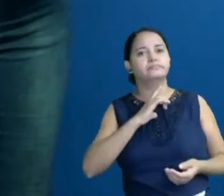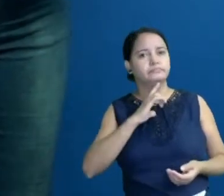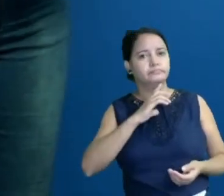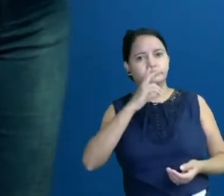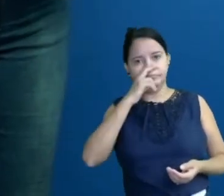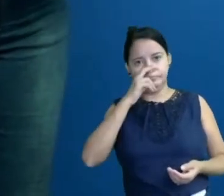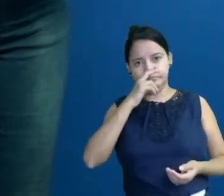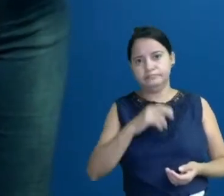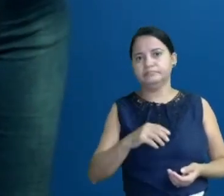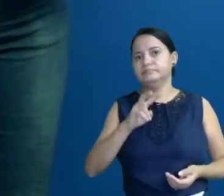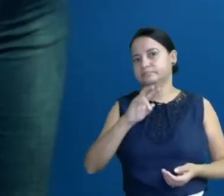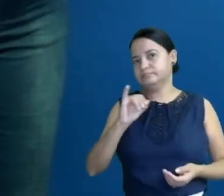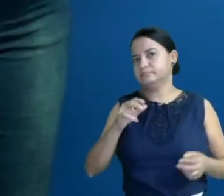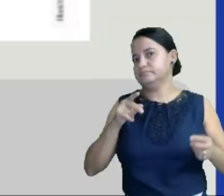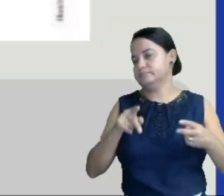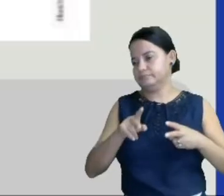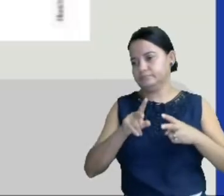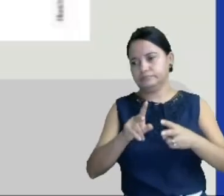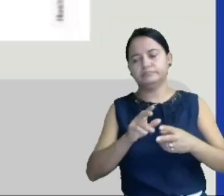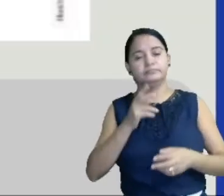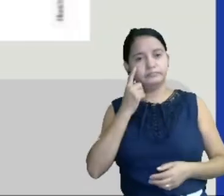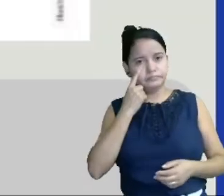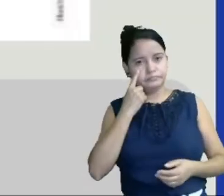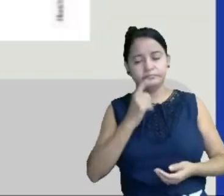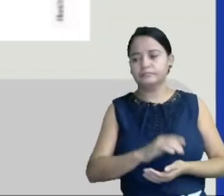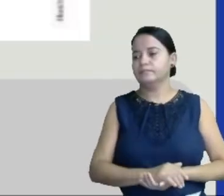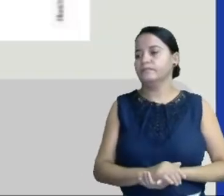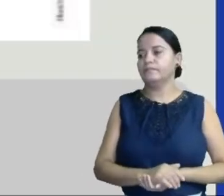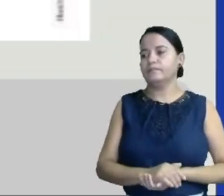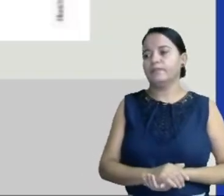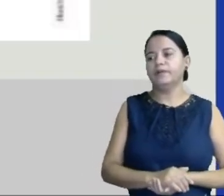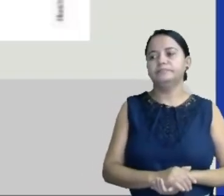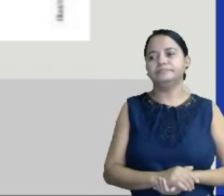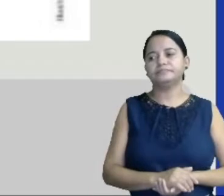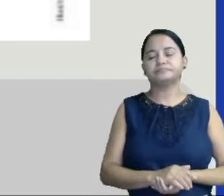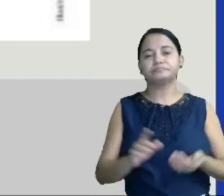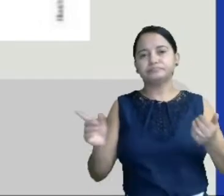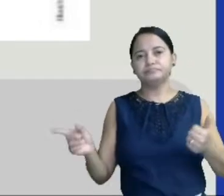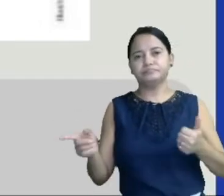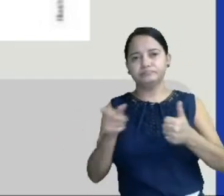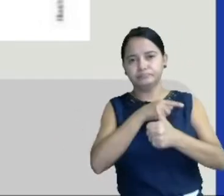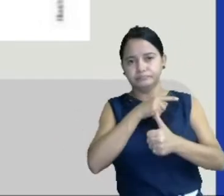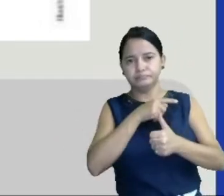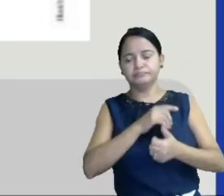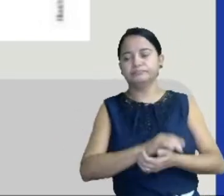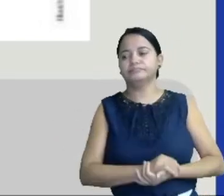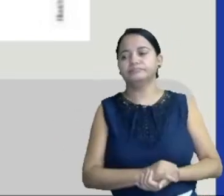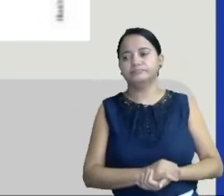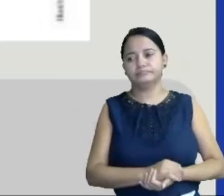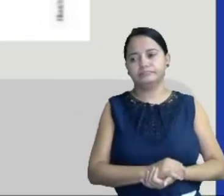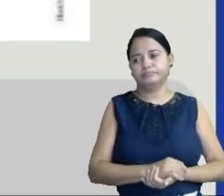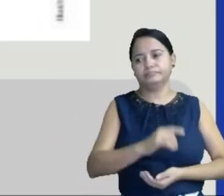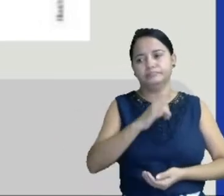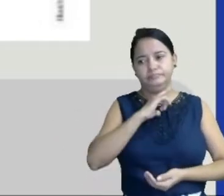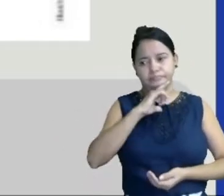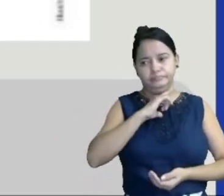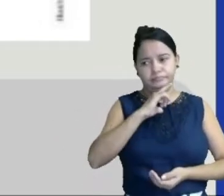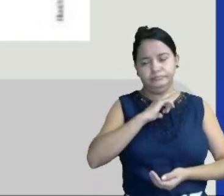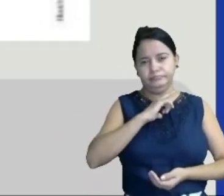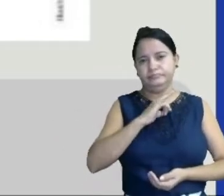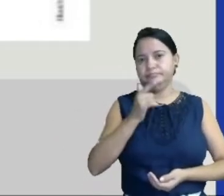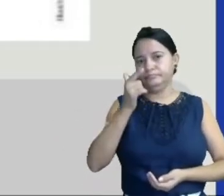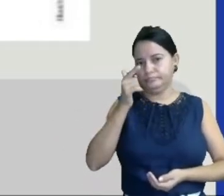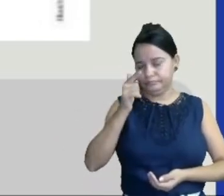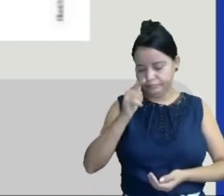o mesmo peso vai continuar esse equilíbrio vamos ver então vejam aí na primeira representação que a gente eu trouxe